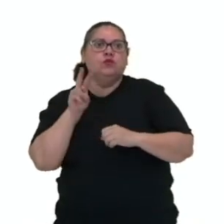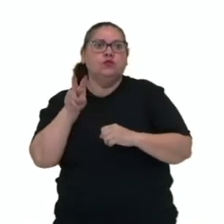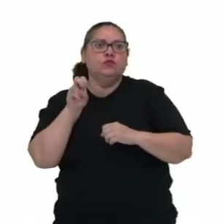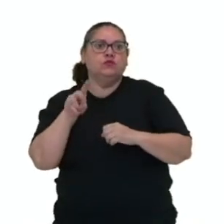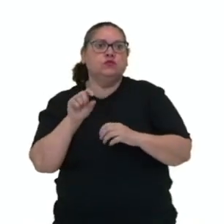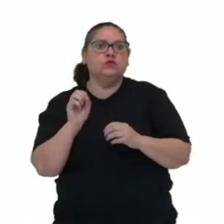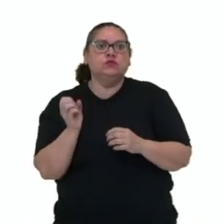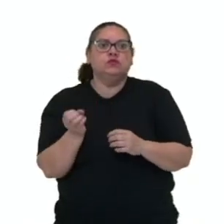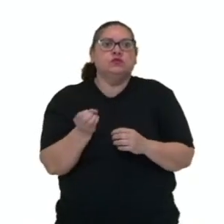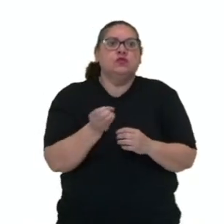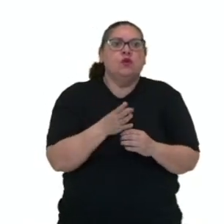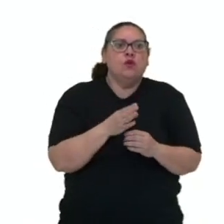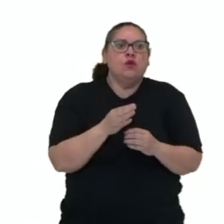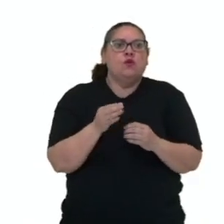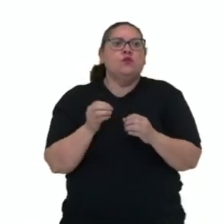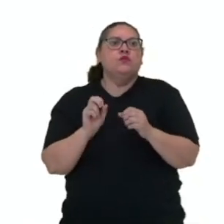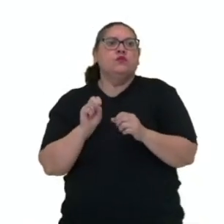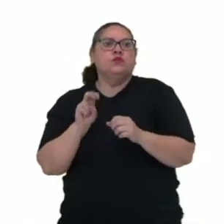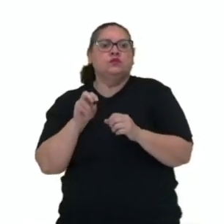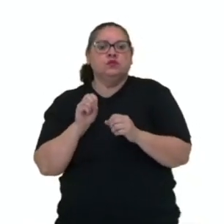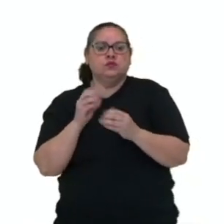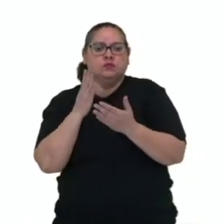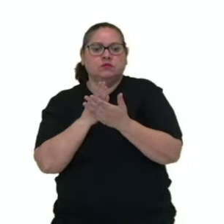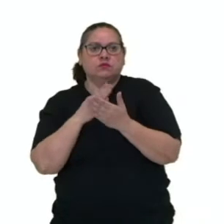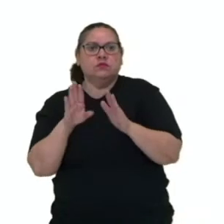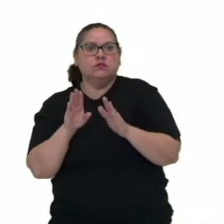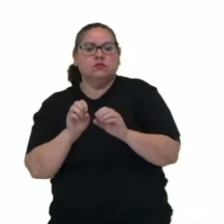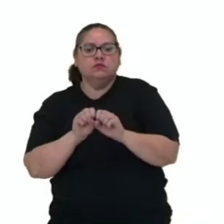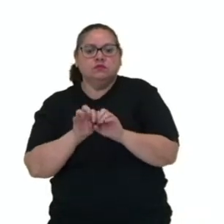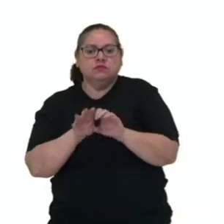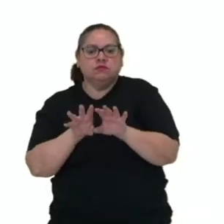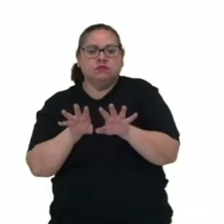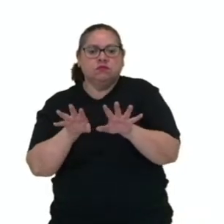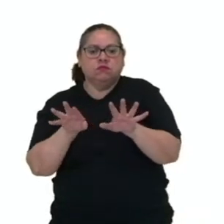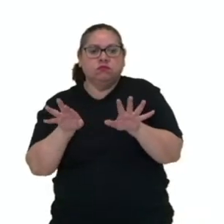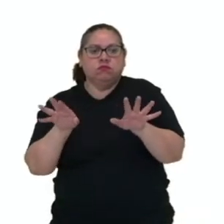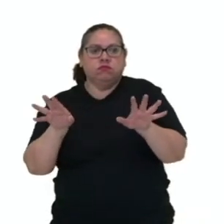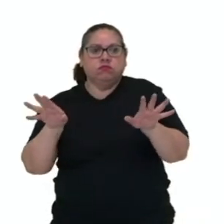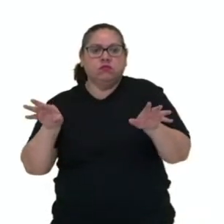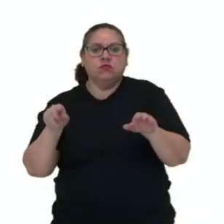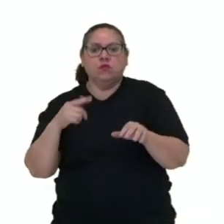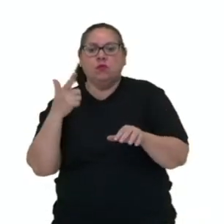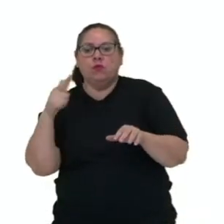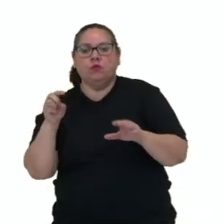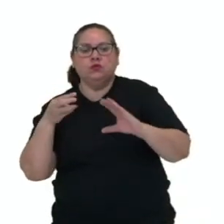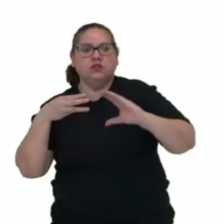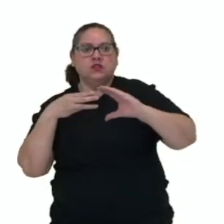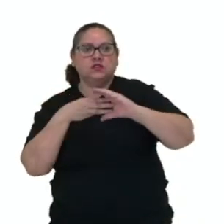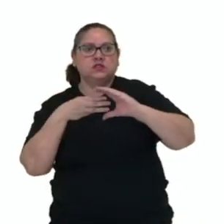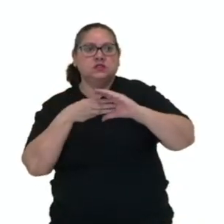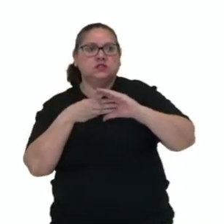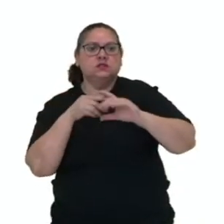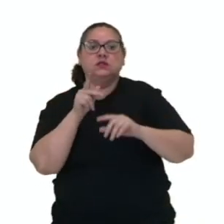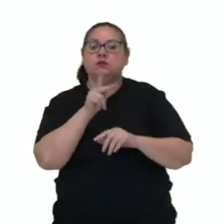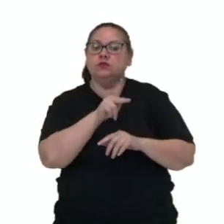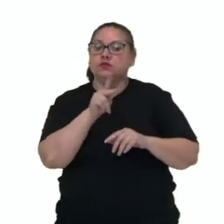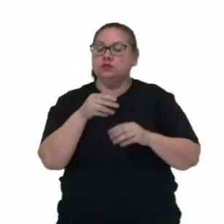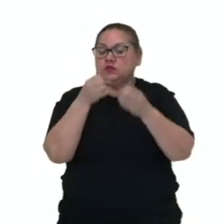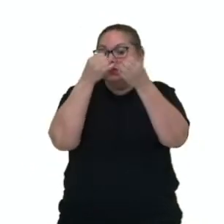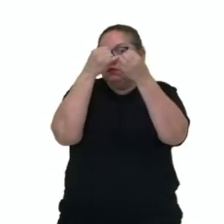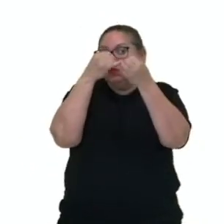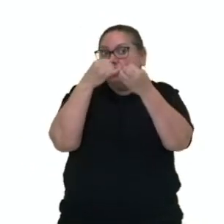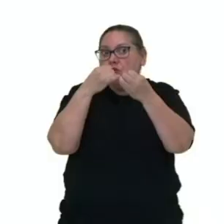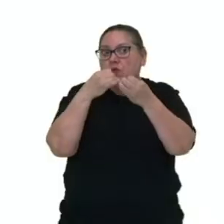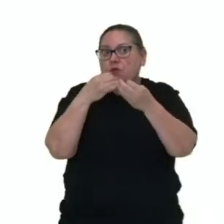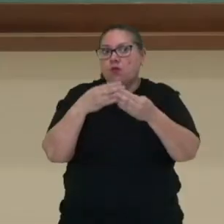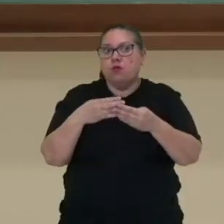os novos vírus rompem a célula e se espalham para infectar outras células. Então a professora explicou,